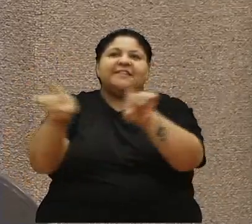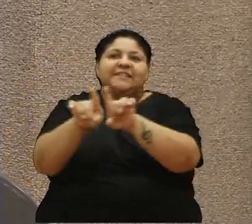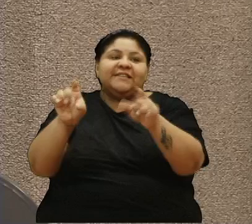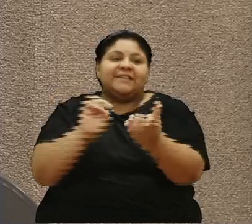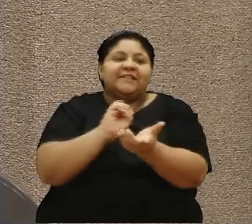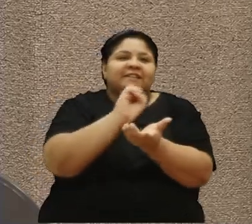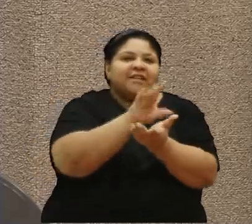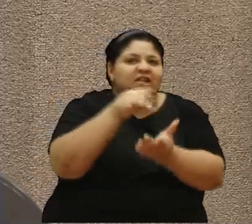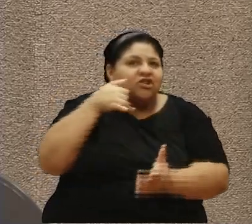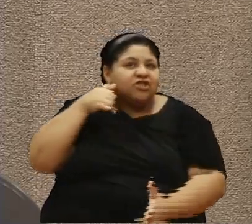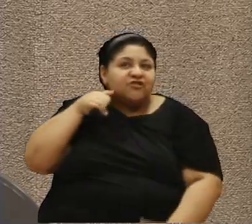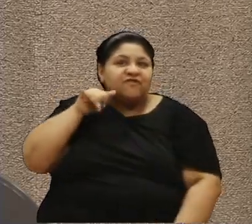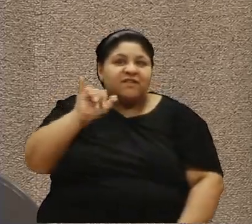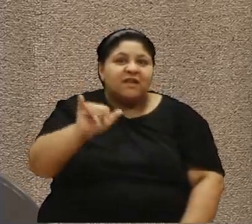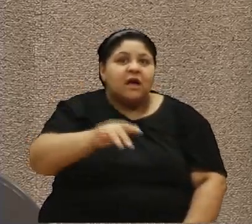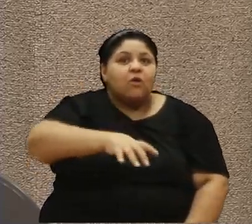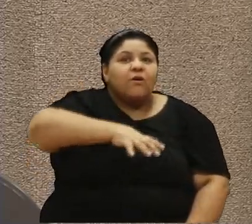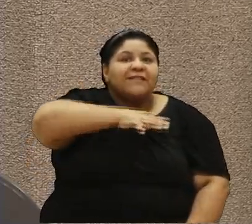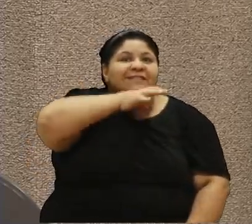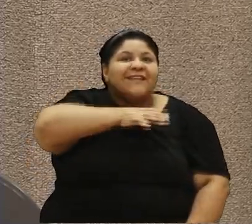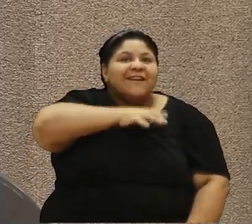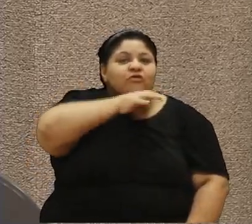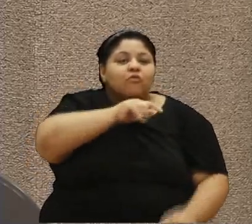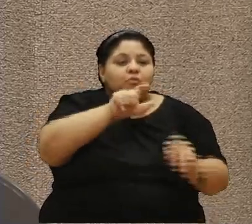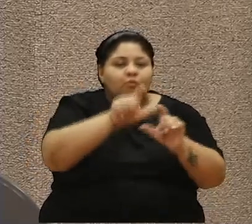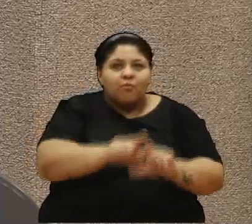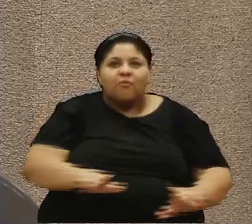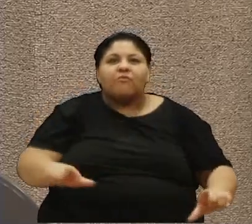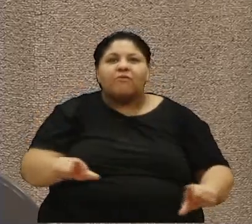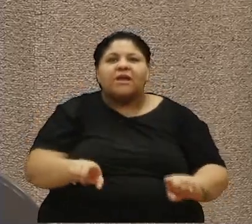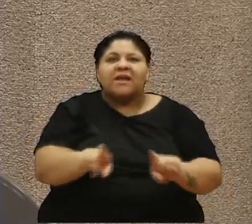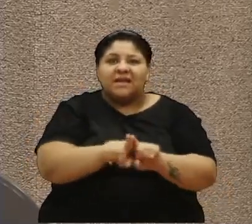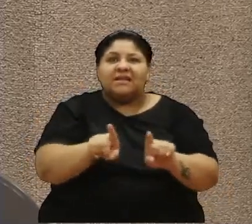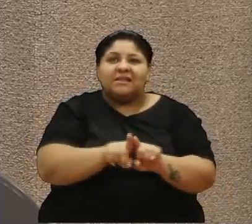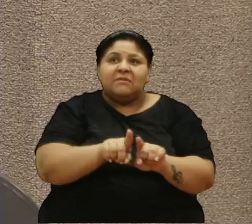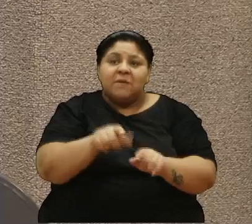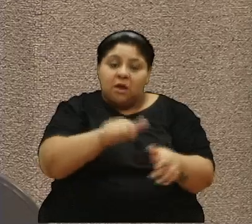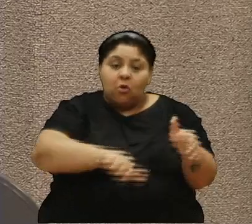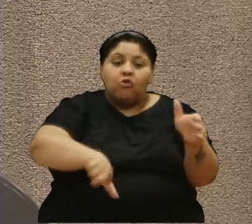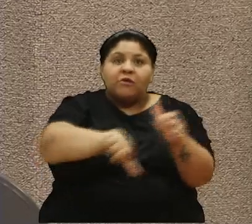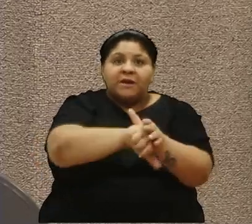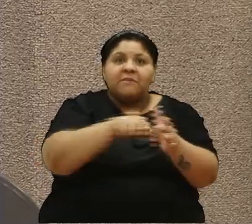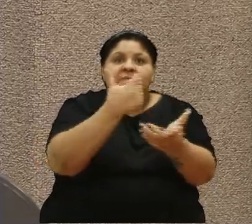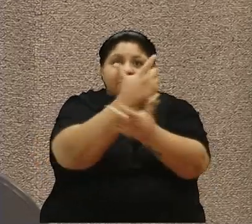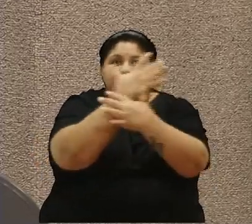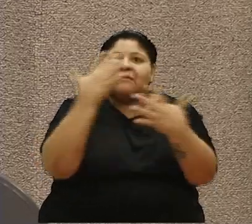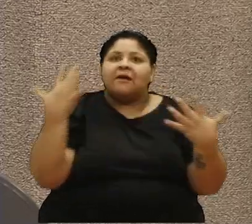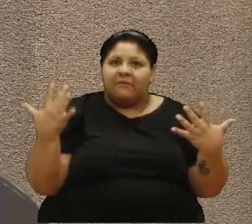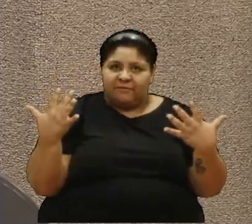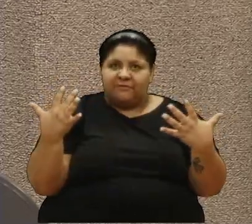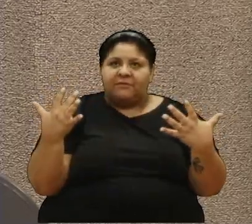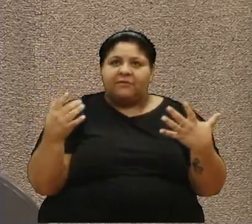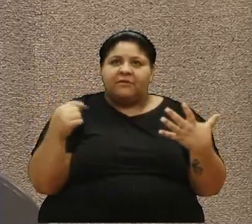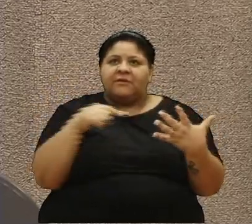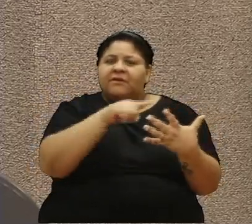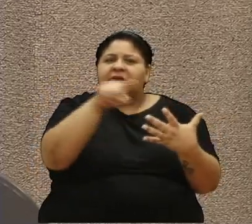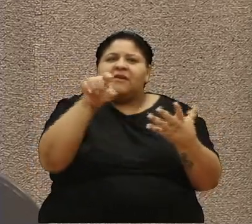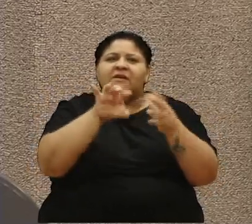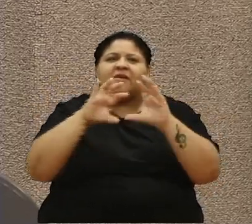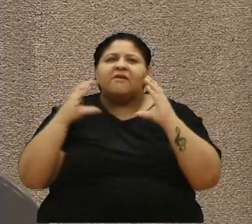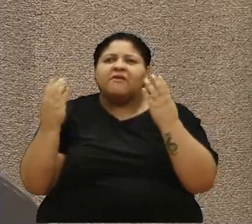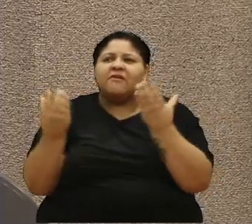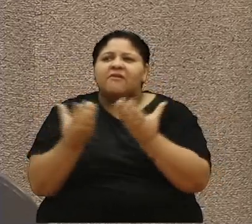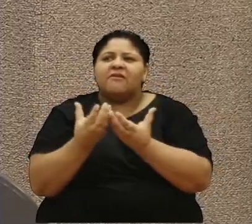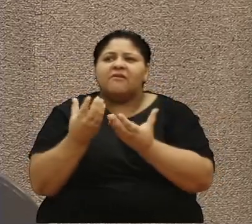evitar os próprios aterros sanitários, que não deixam de ser um crime ambiental. Tá? Quem ali da comunidade Rincão